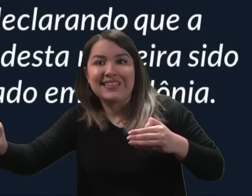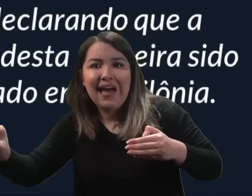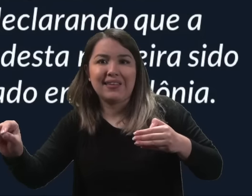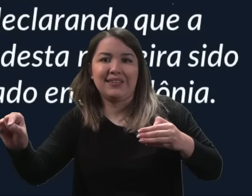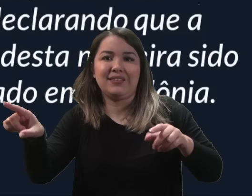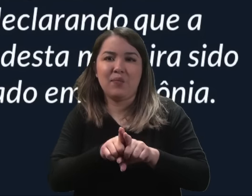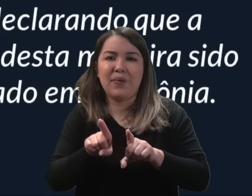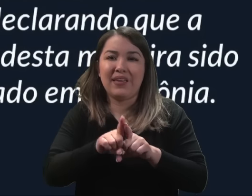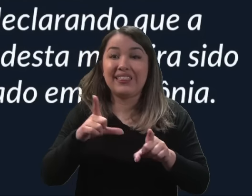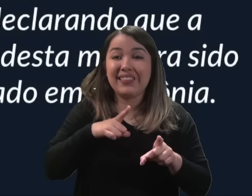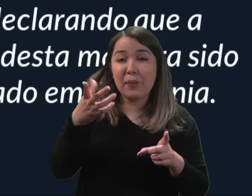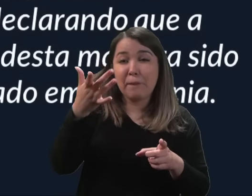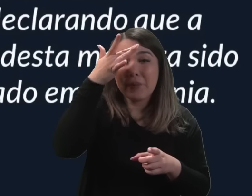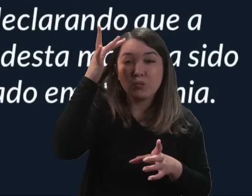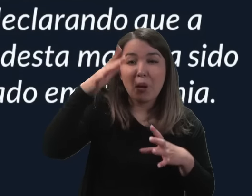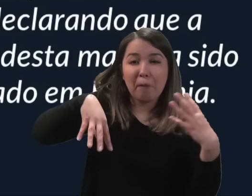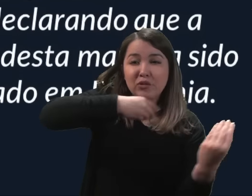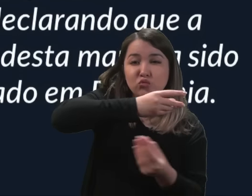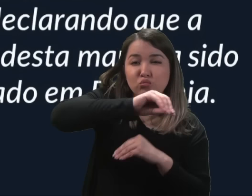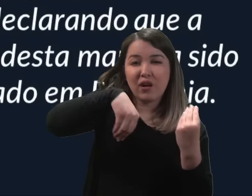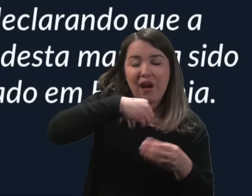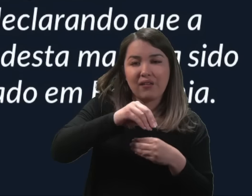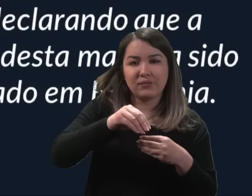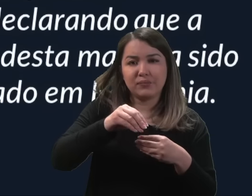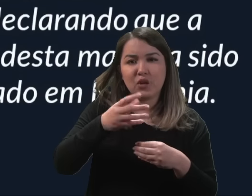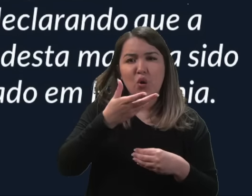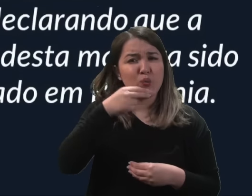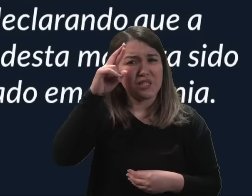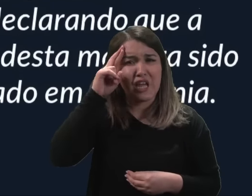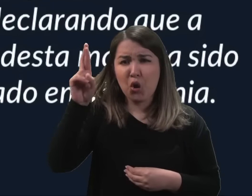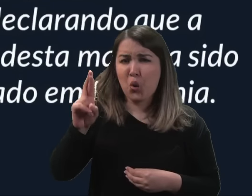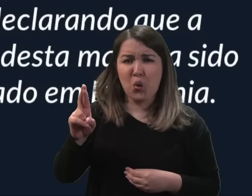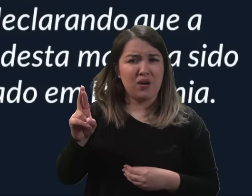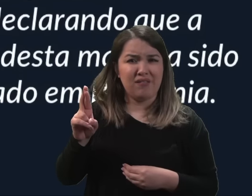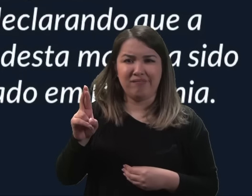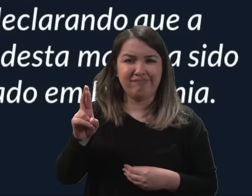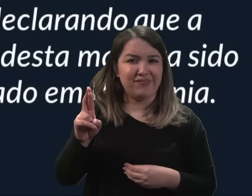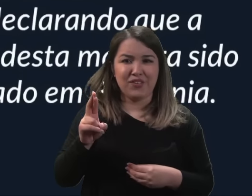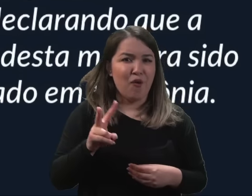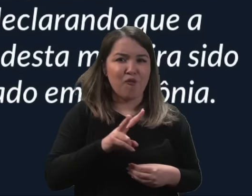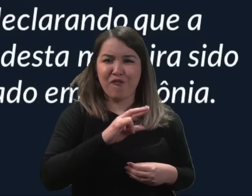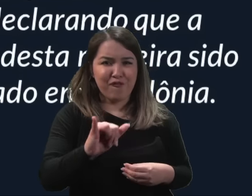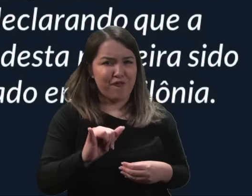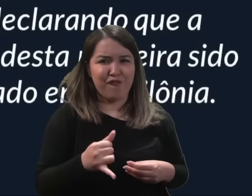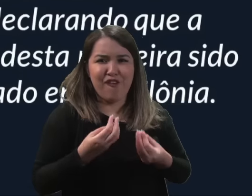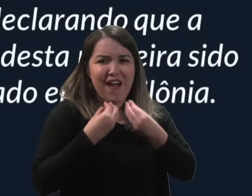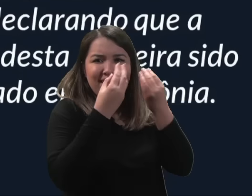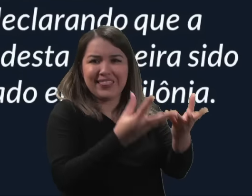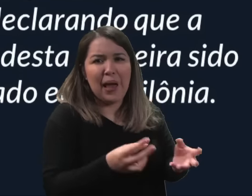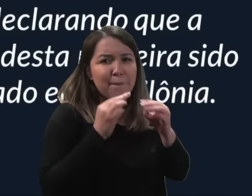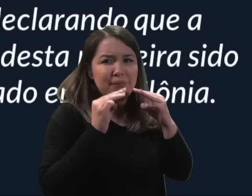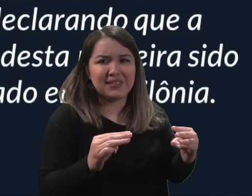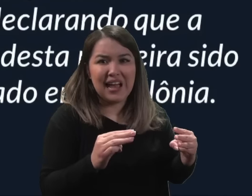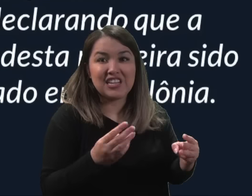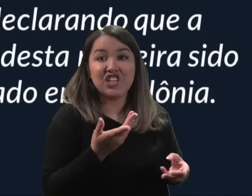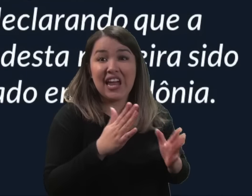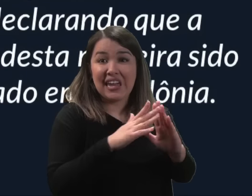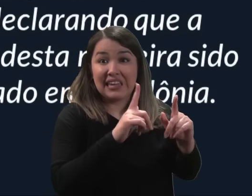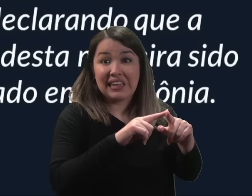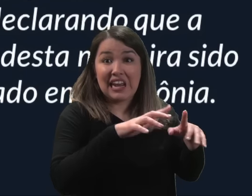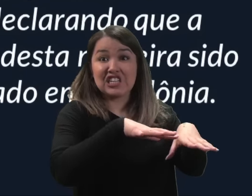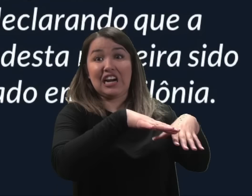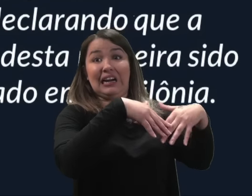misturada o Senhor jamais enviará uma mensagem declarando que a igreja tem caído e